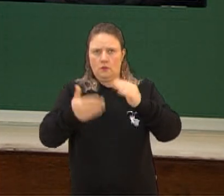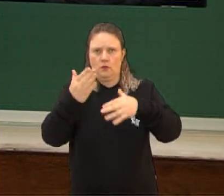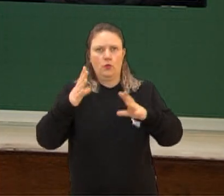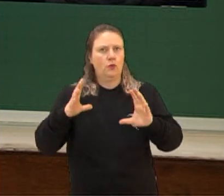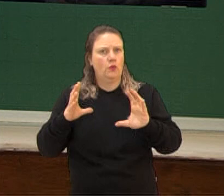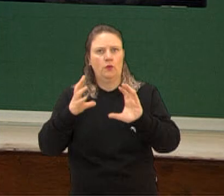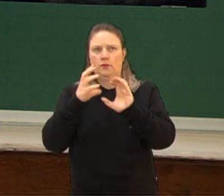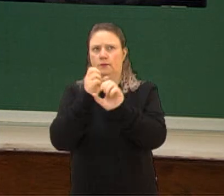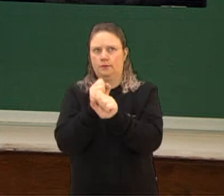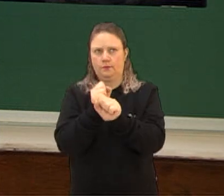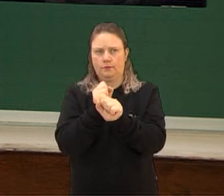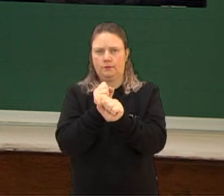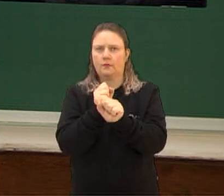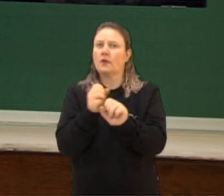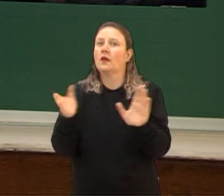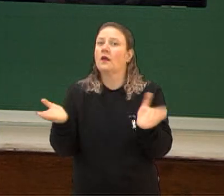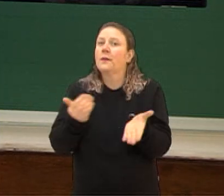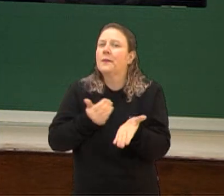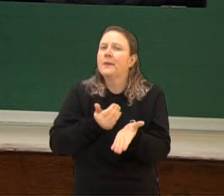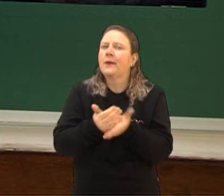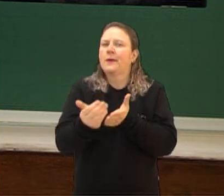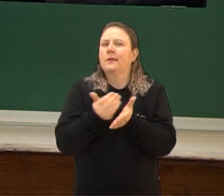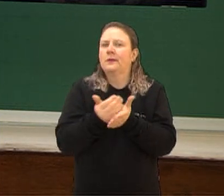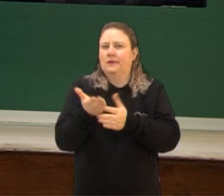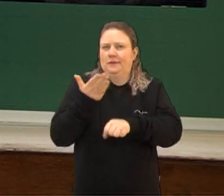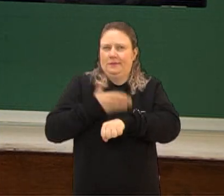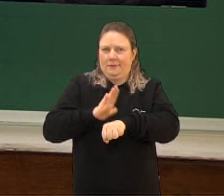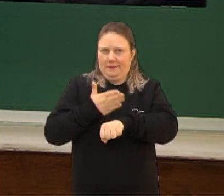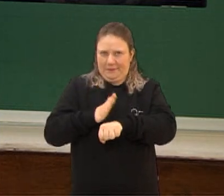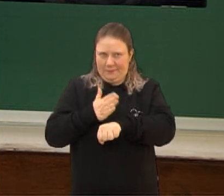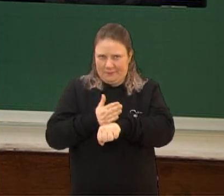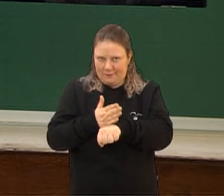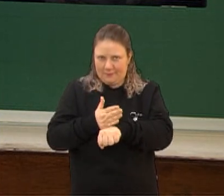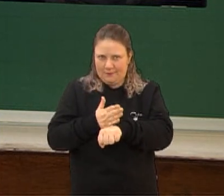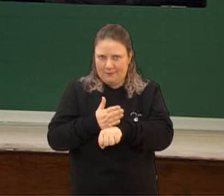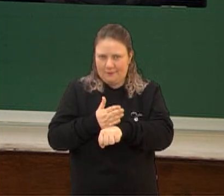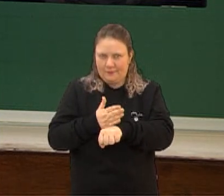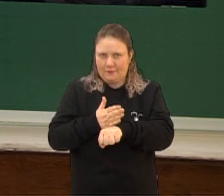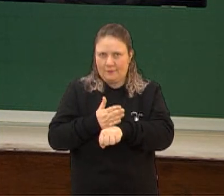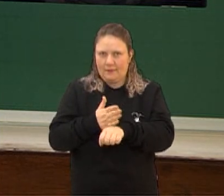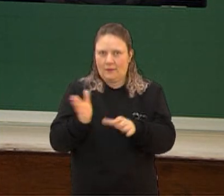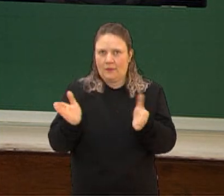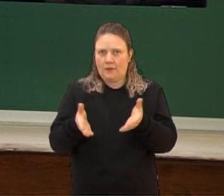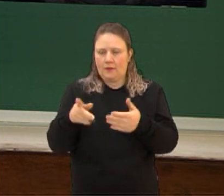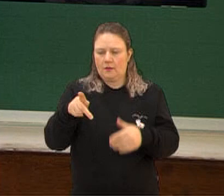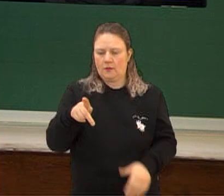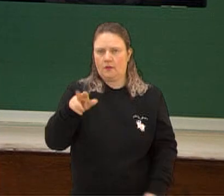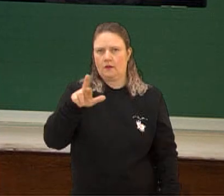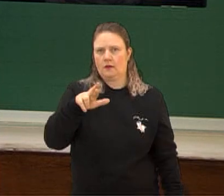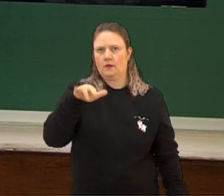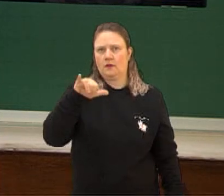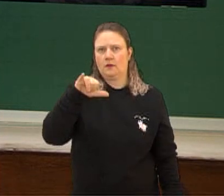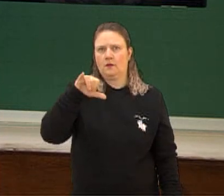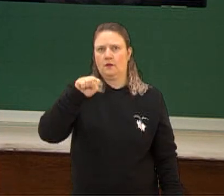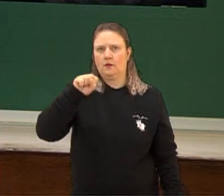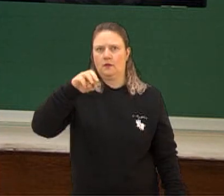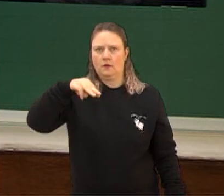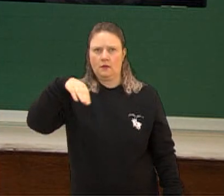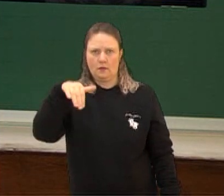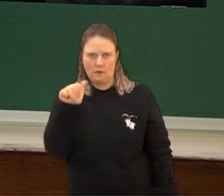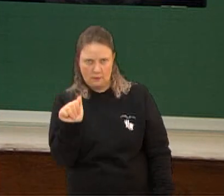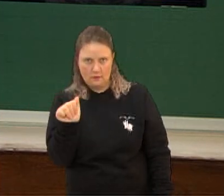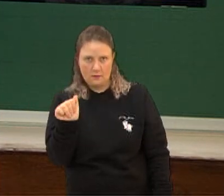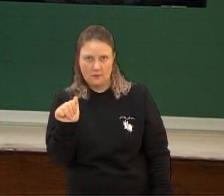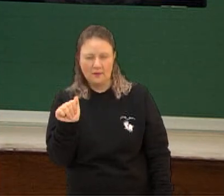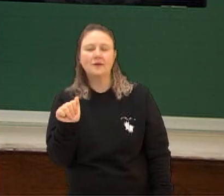somado. Vamos começar a trabalhar já com o pentágono, ou desculpe, com o prisma de base pentagonal, cuja